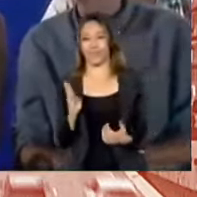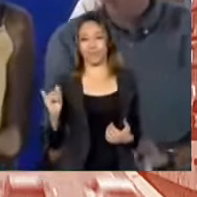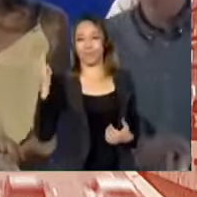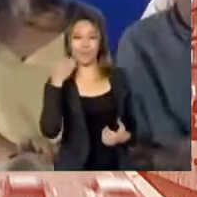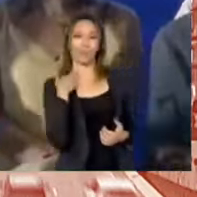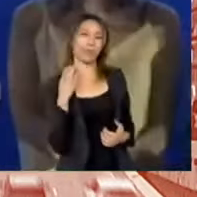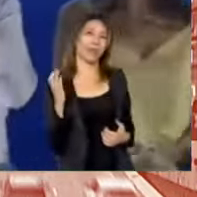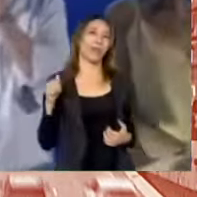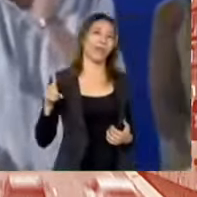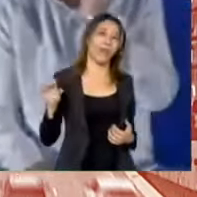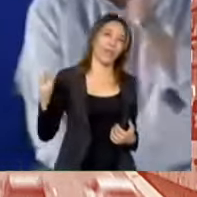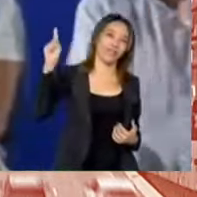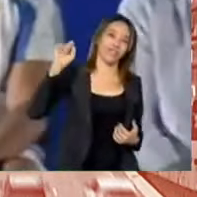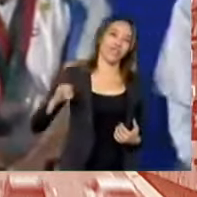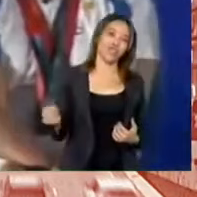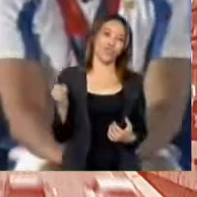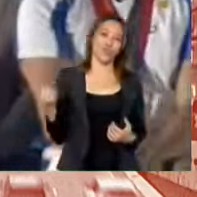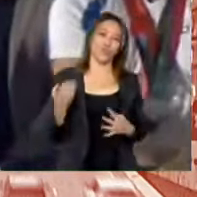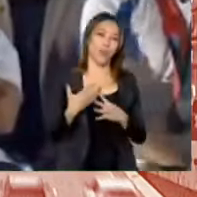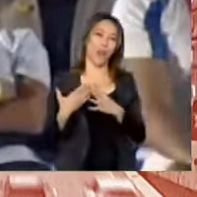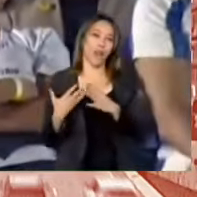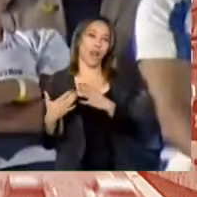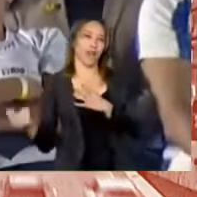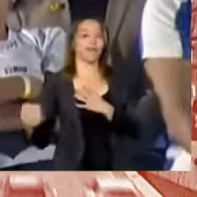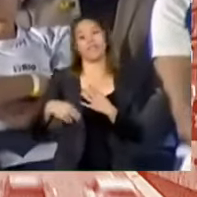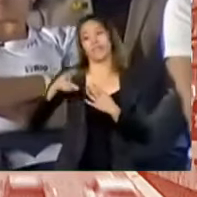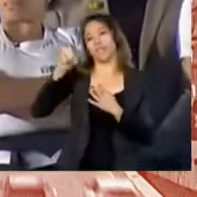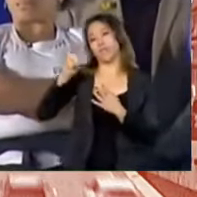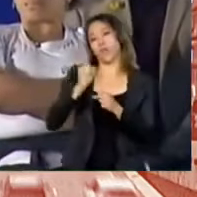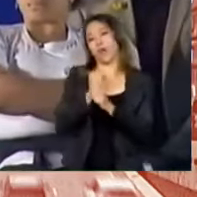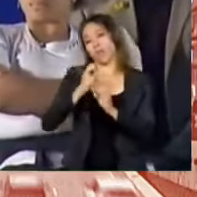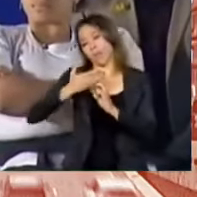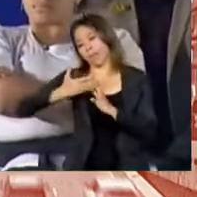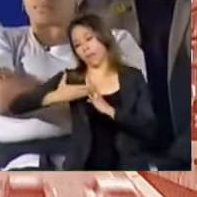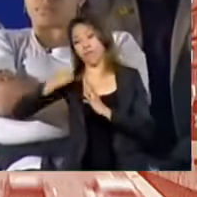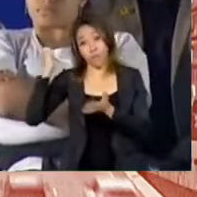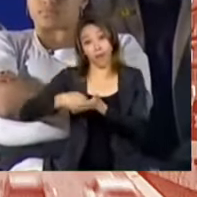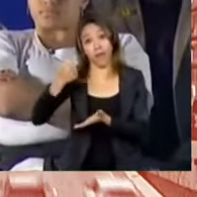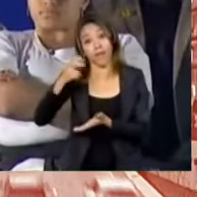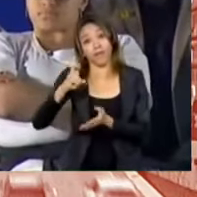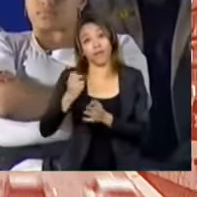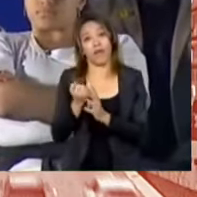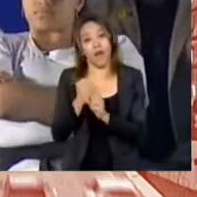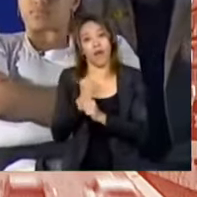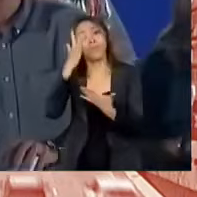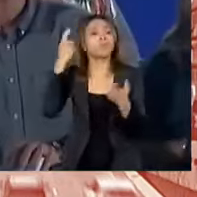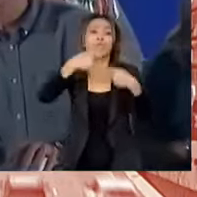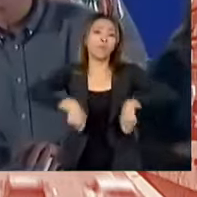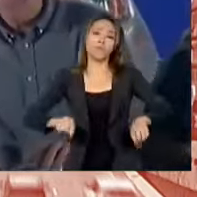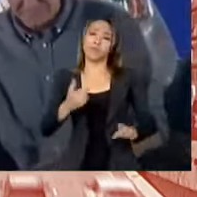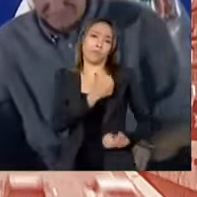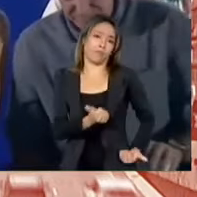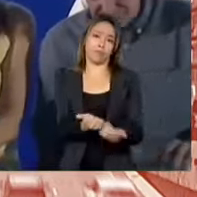Tarcísio. O Lula é danado nas frases. O Tarcísio foi eleito, nós vamos ter que respeitar, a não ser que a gente também seja a favor